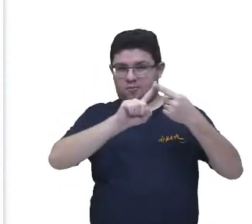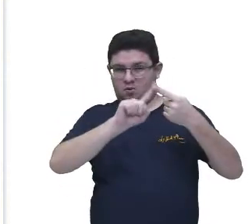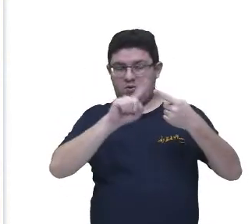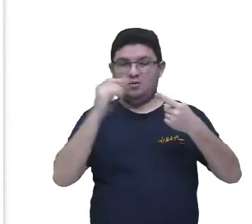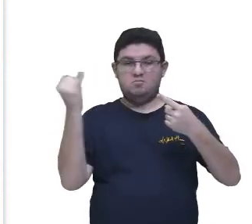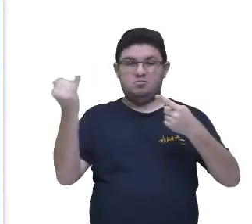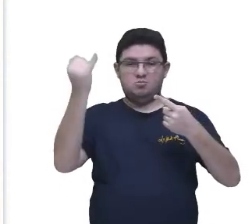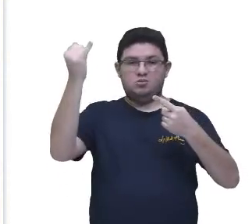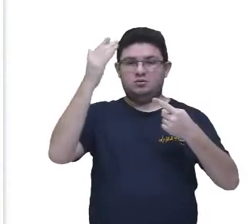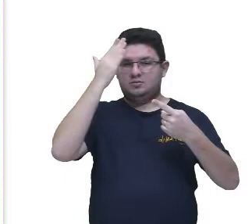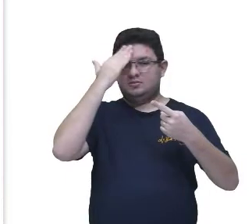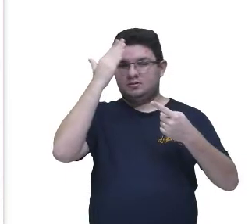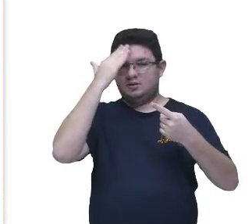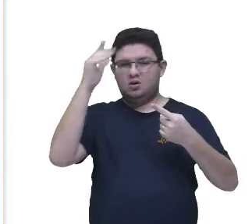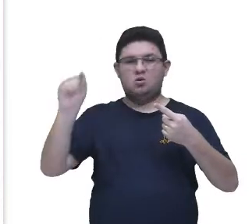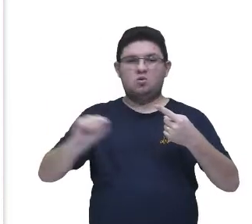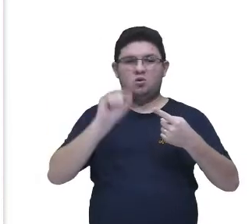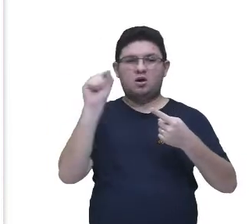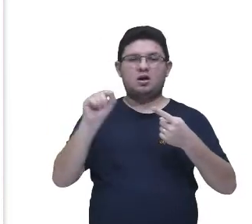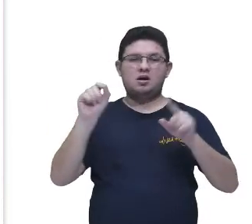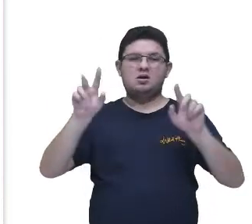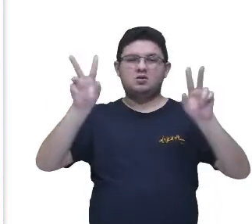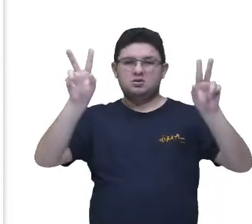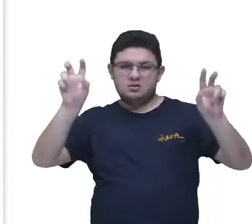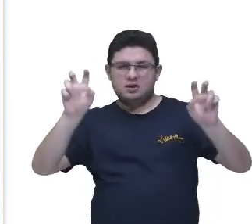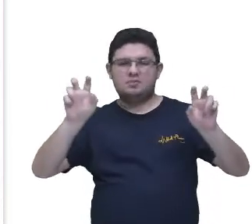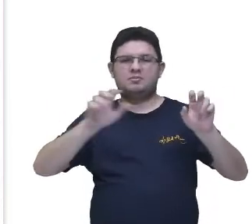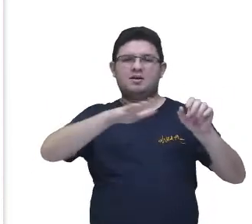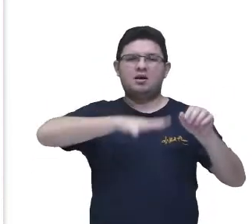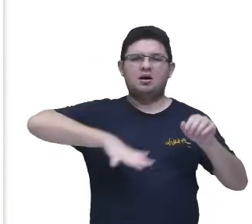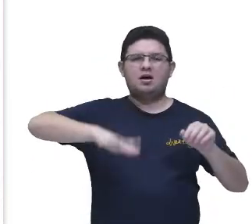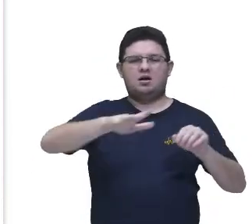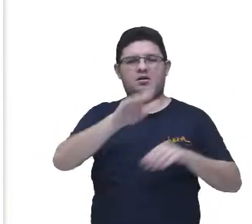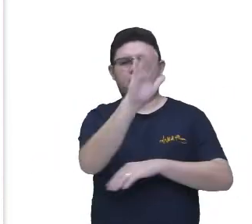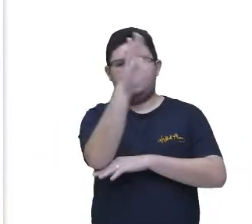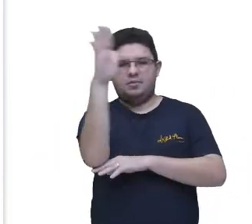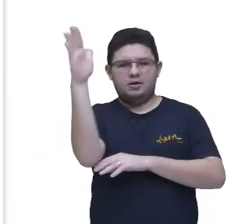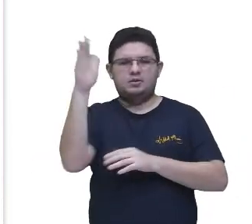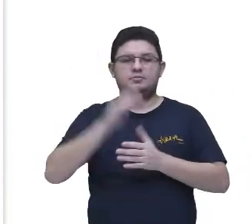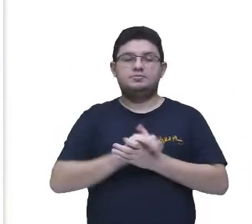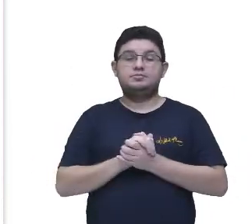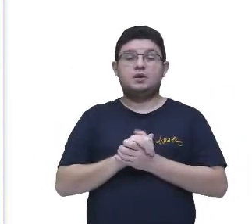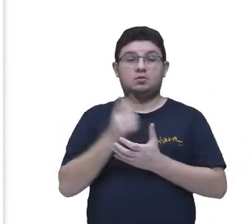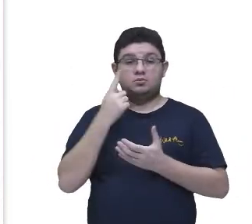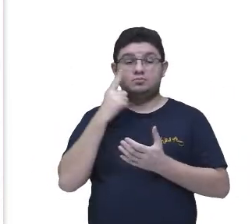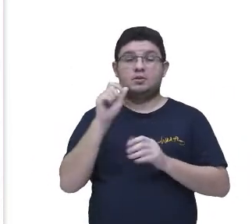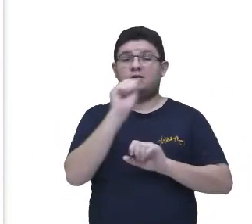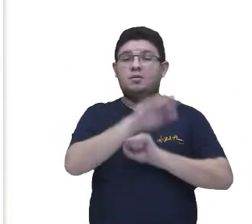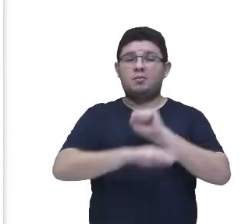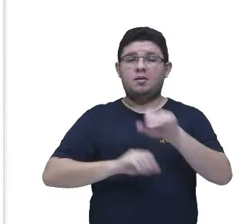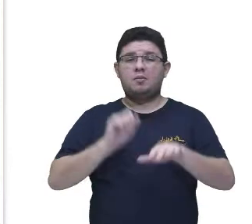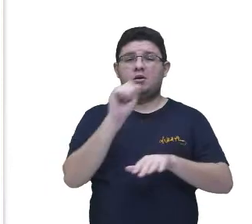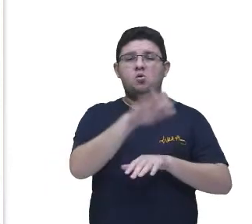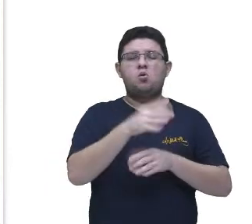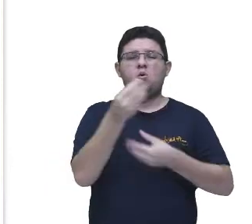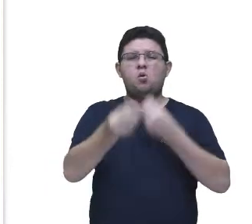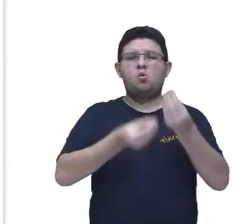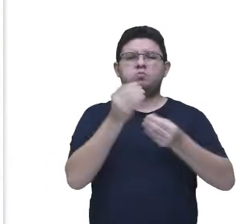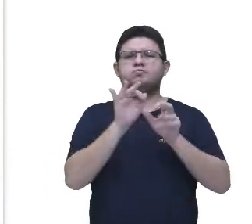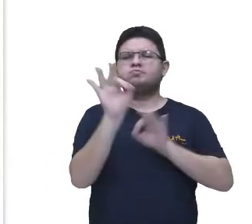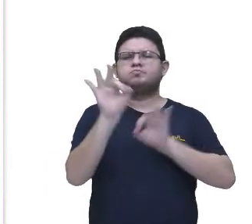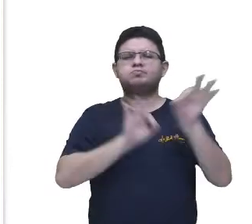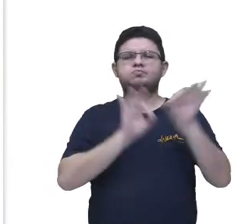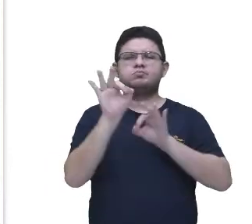do lixo vai ser importante. Como ocorre esse descarte para não gerar tantos impactos